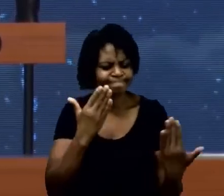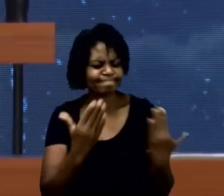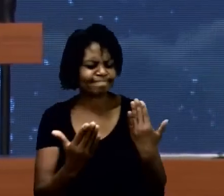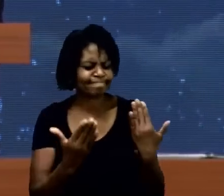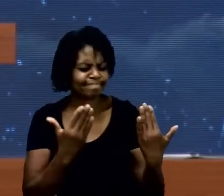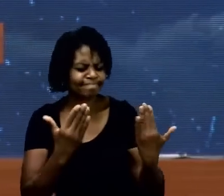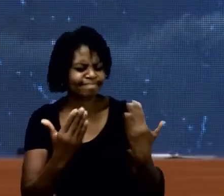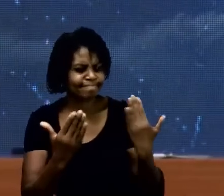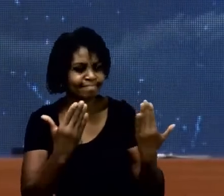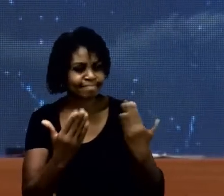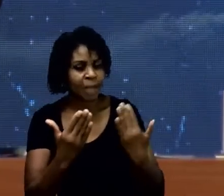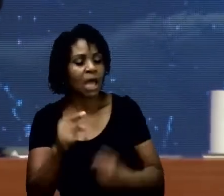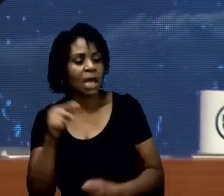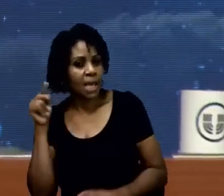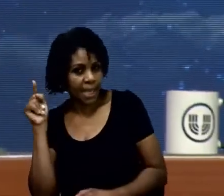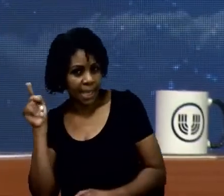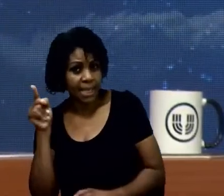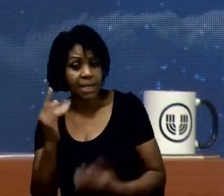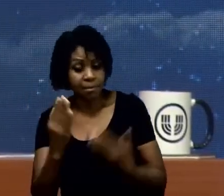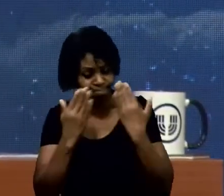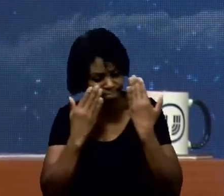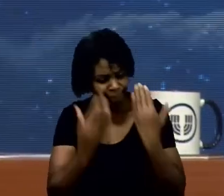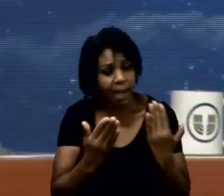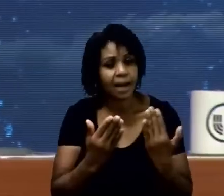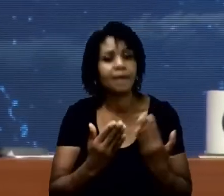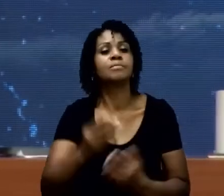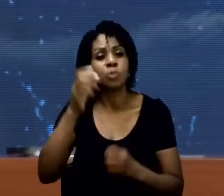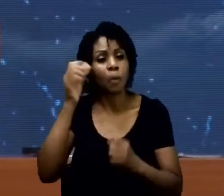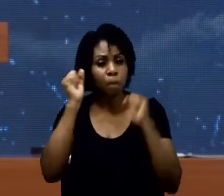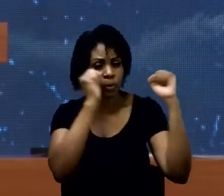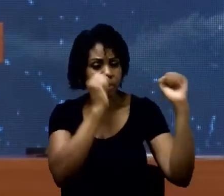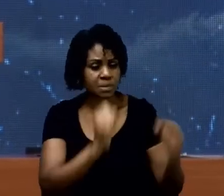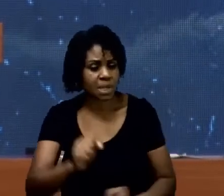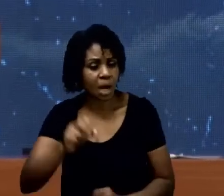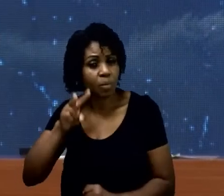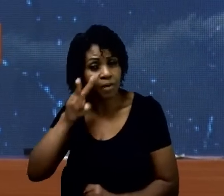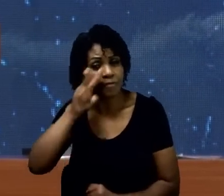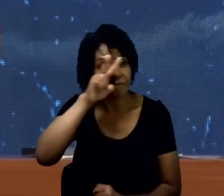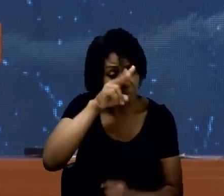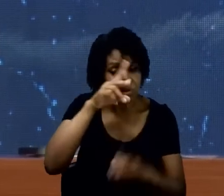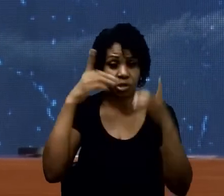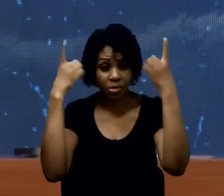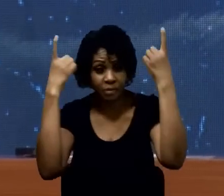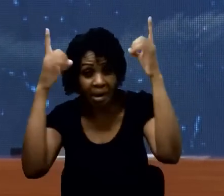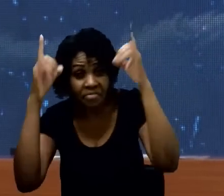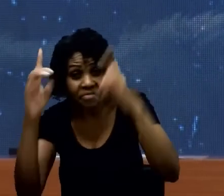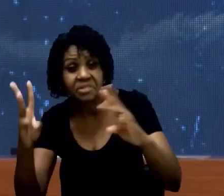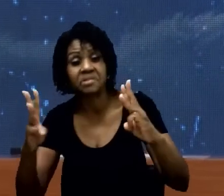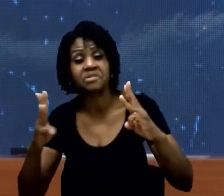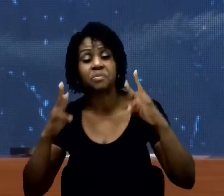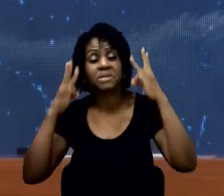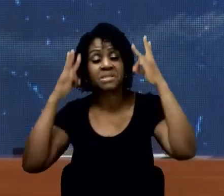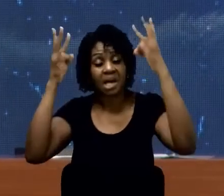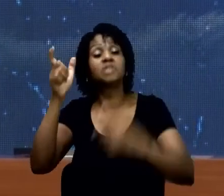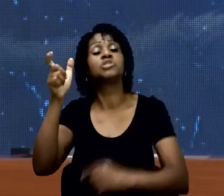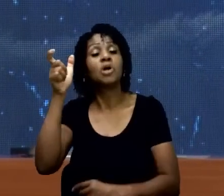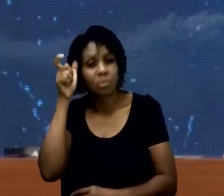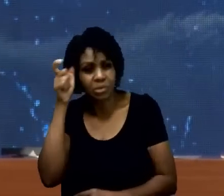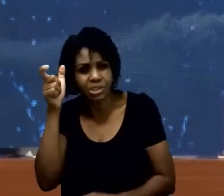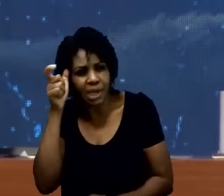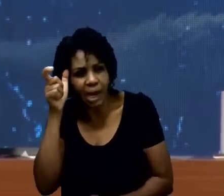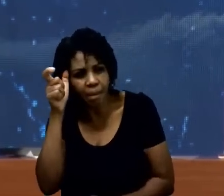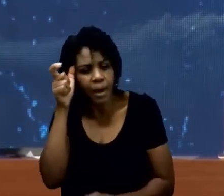Como ele desconfiou do potencial de Moisés. Como ele desconfiou do potencial de Davi. Ele desconfia do teu